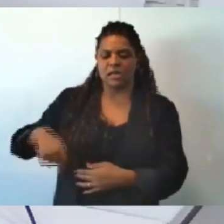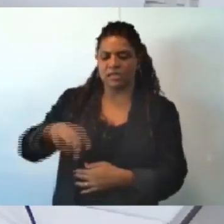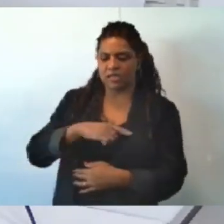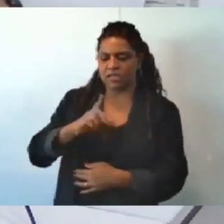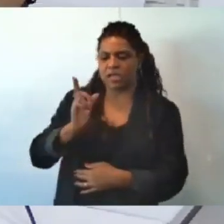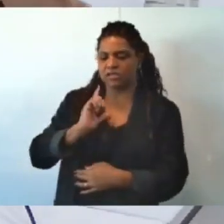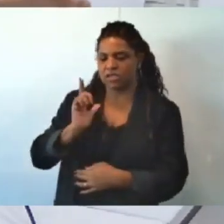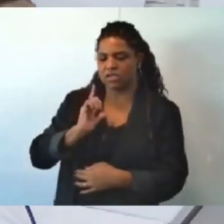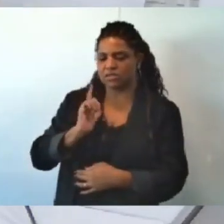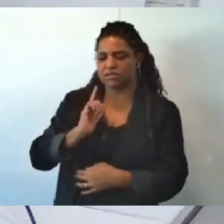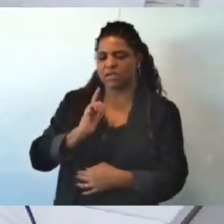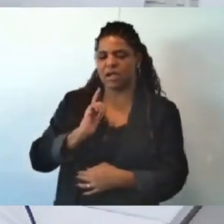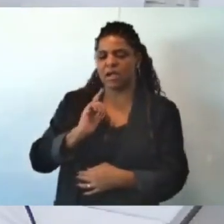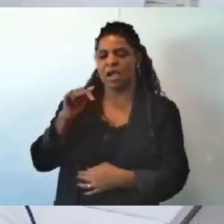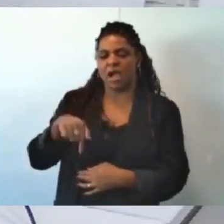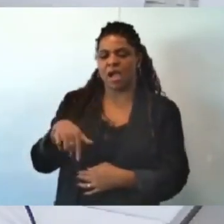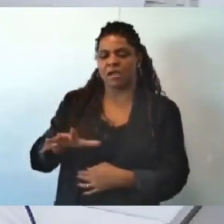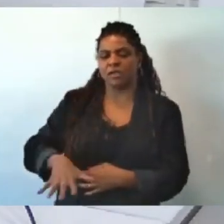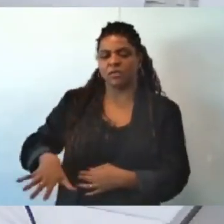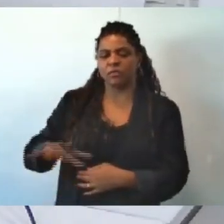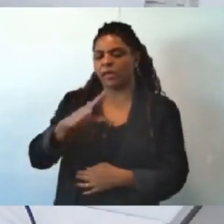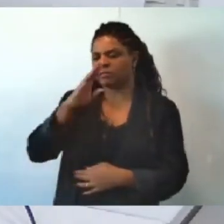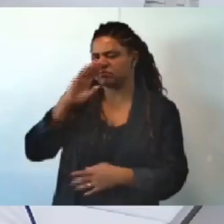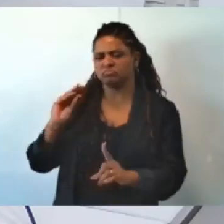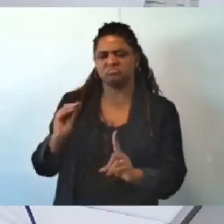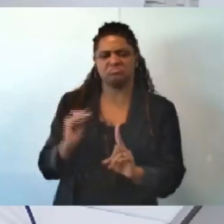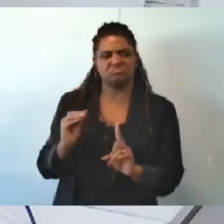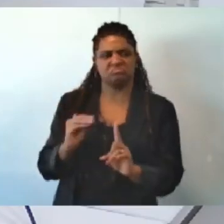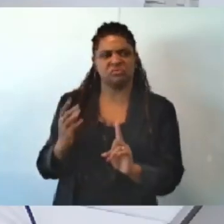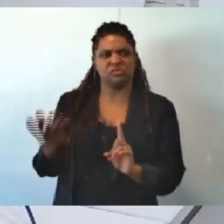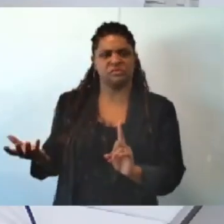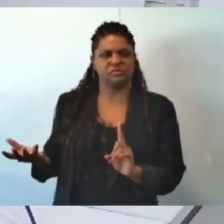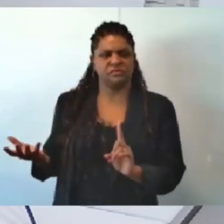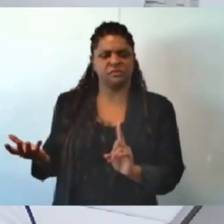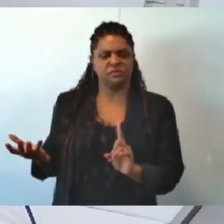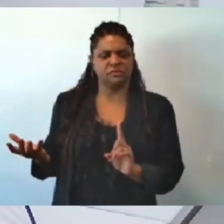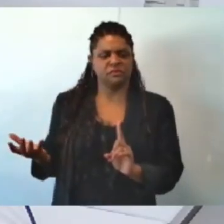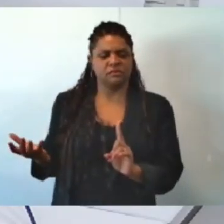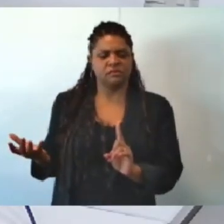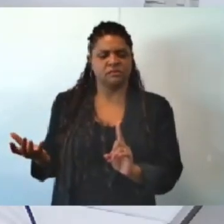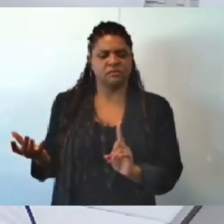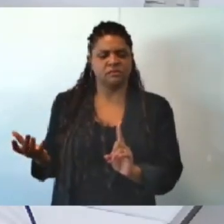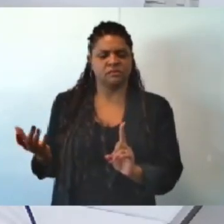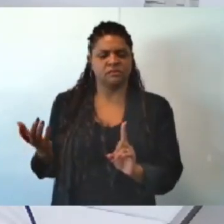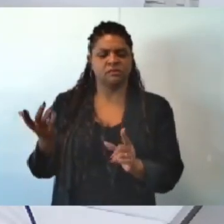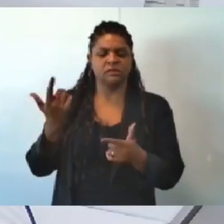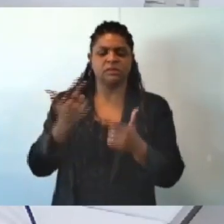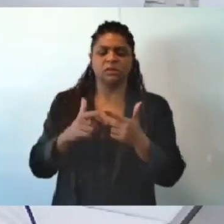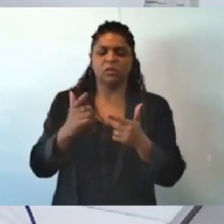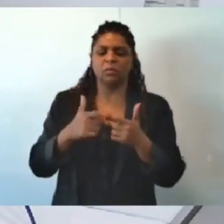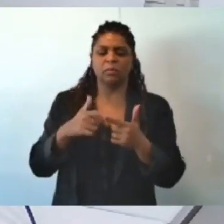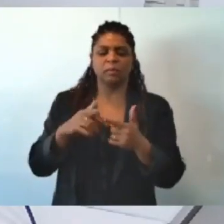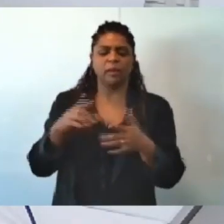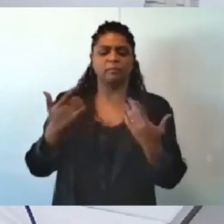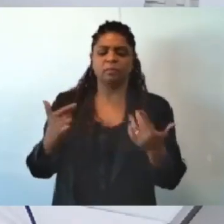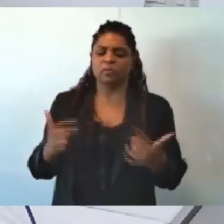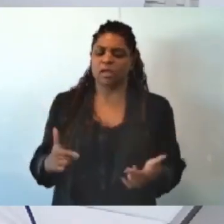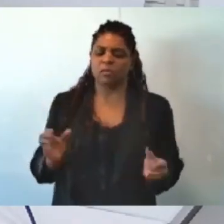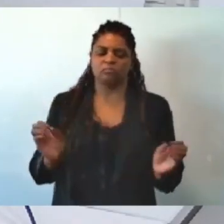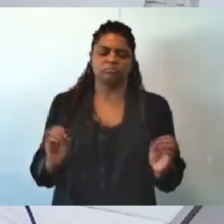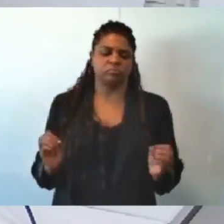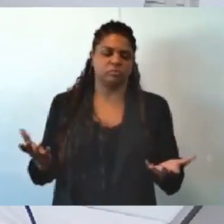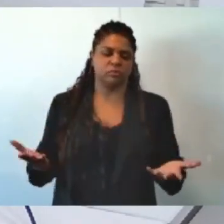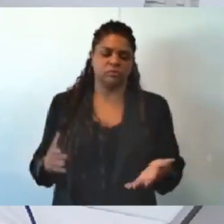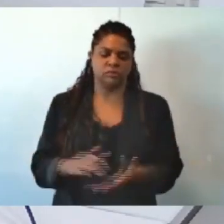que tá aqui no bairro, que se dane. Né? Que se dane, que o problema tá, eles não estão nem aí. Né? E essa